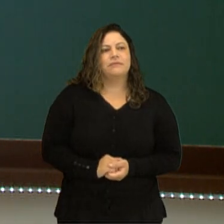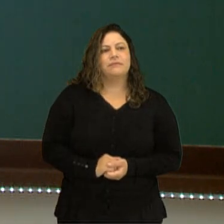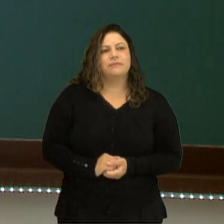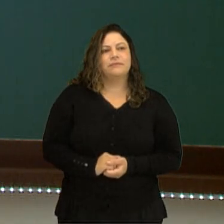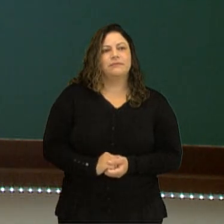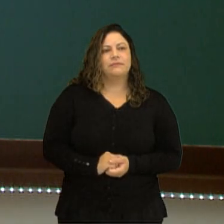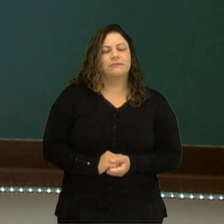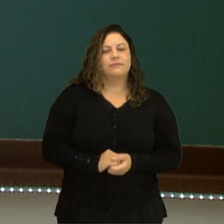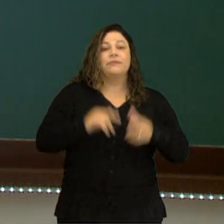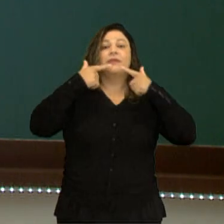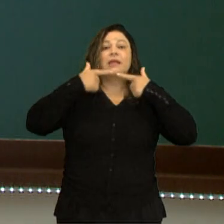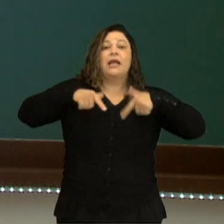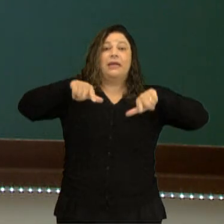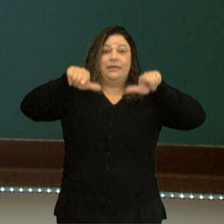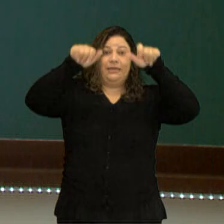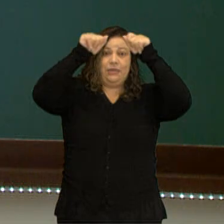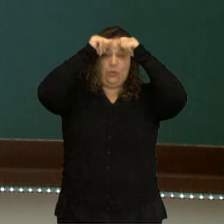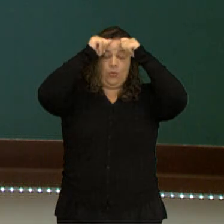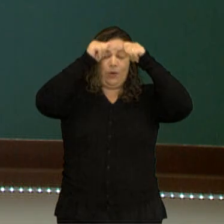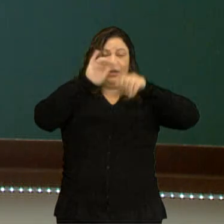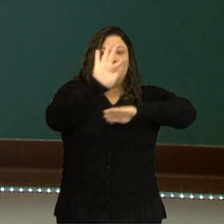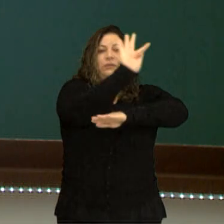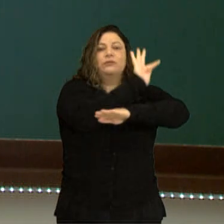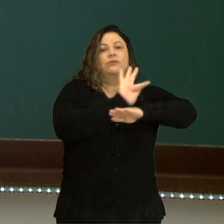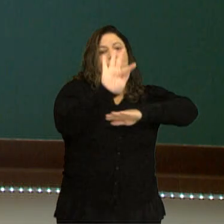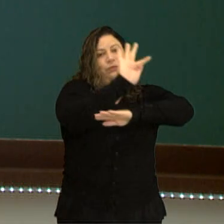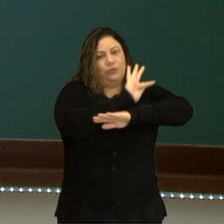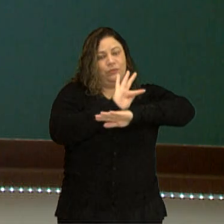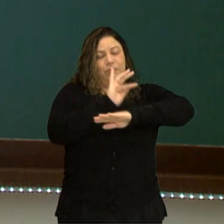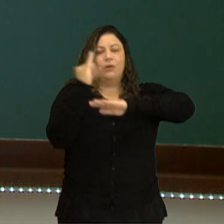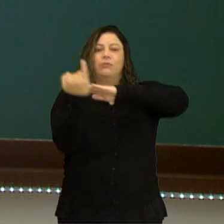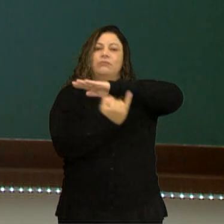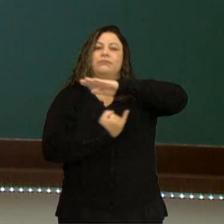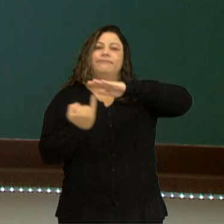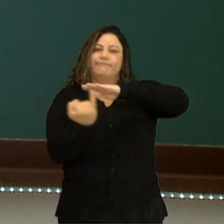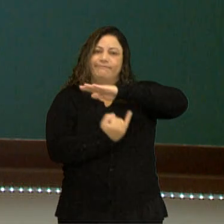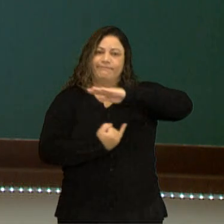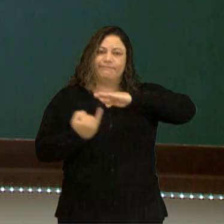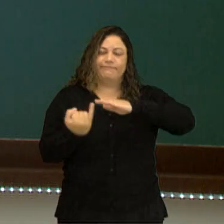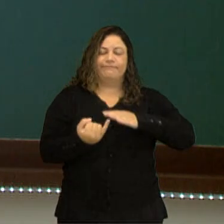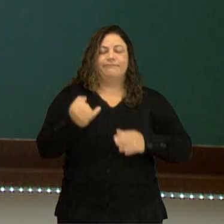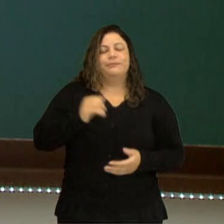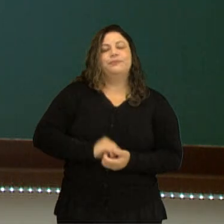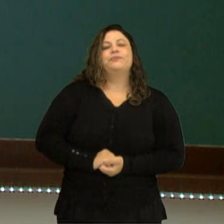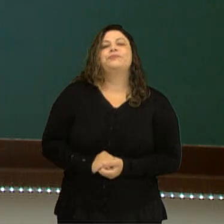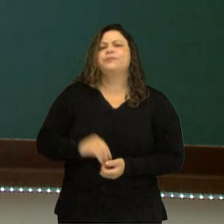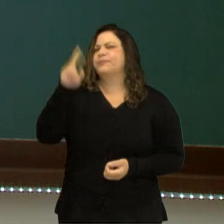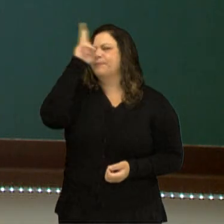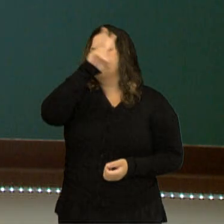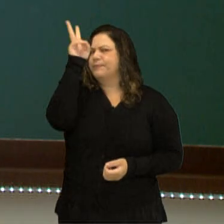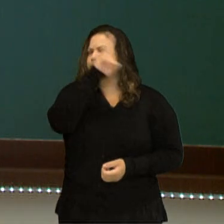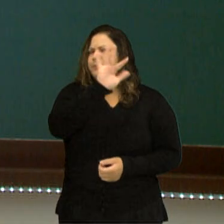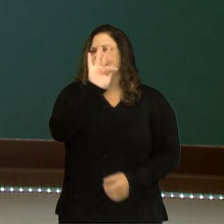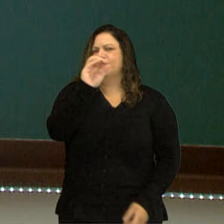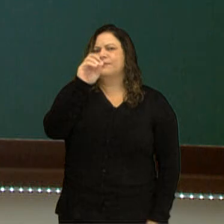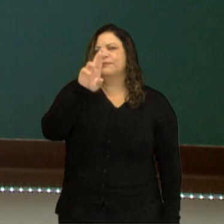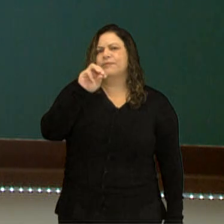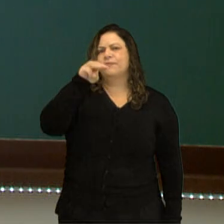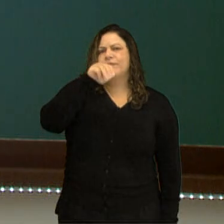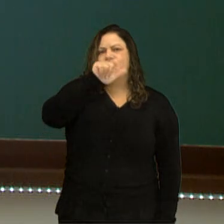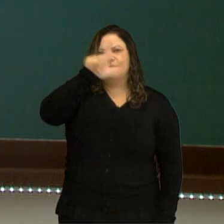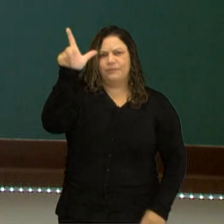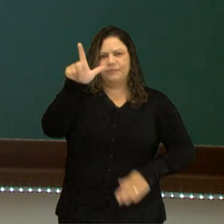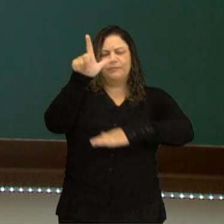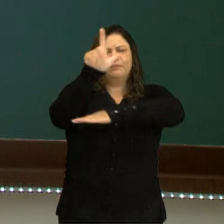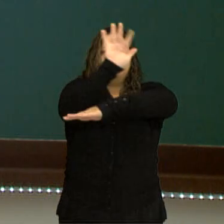Linguagem formal e informal. Então, vamos relembrar. Linguagem formal é